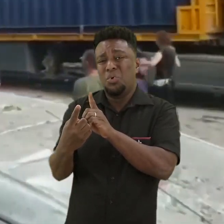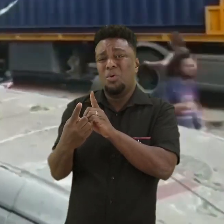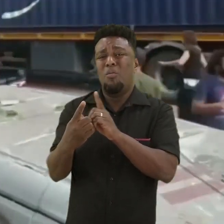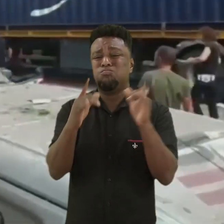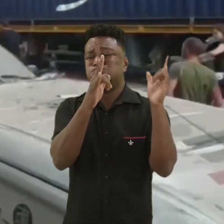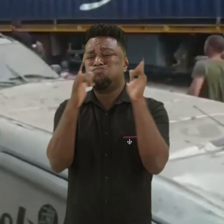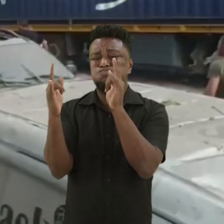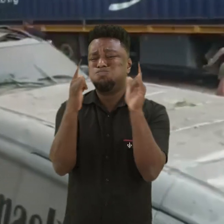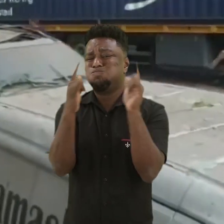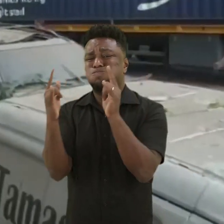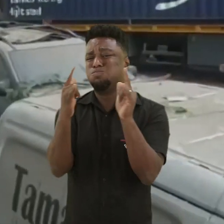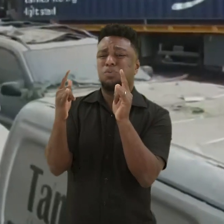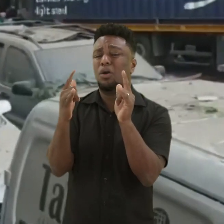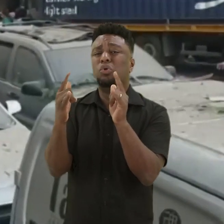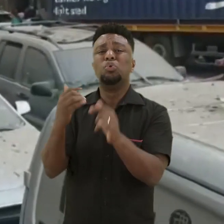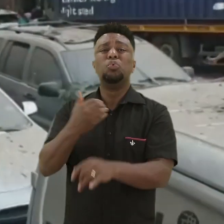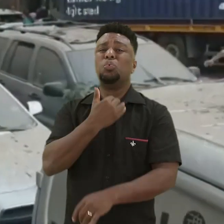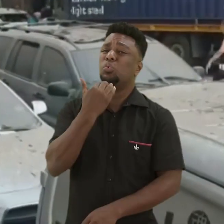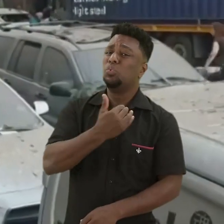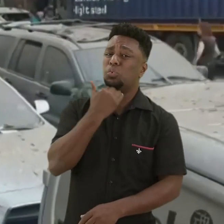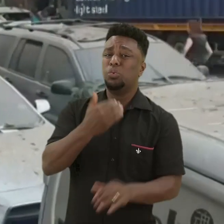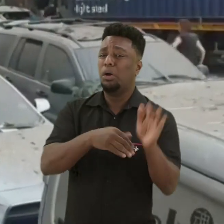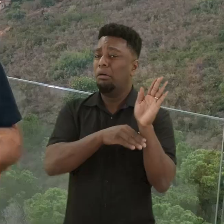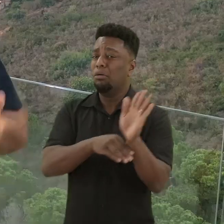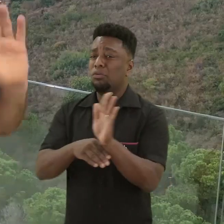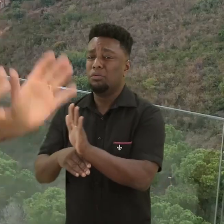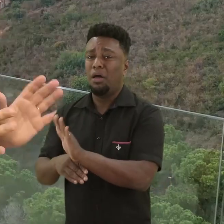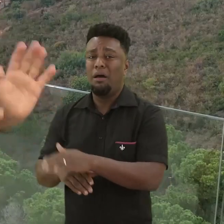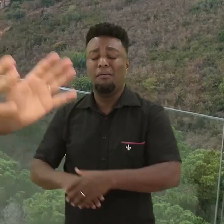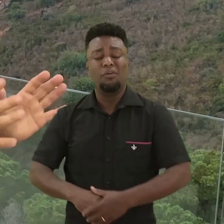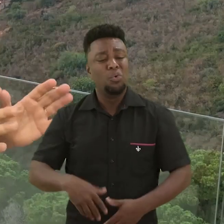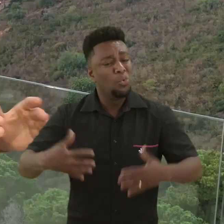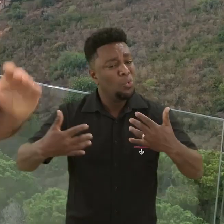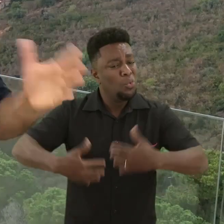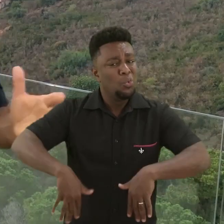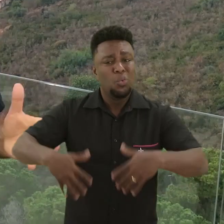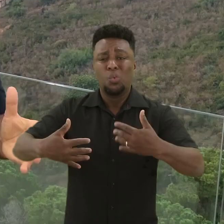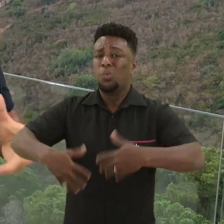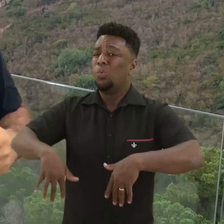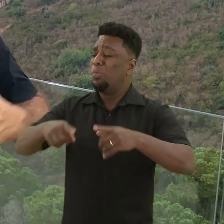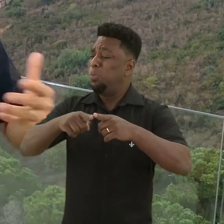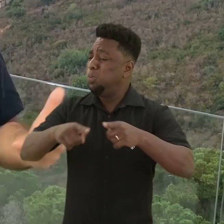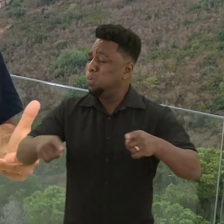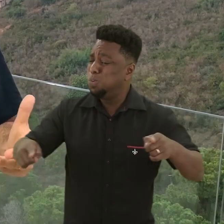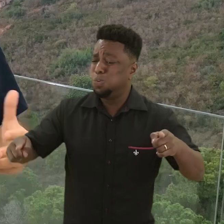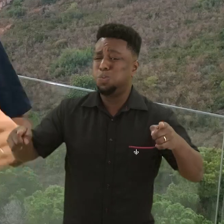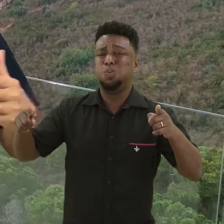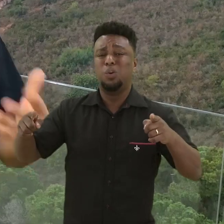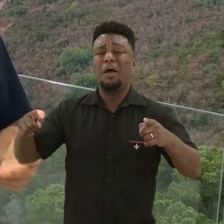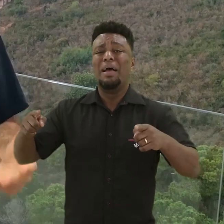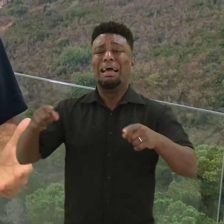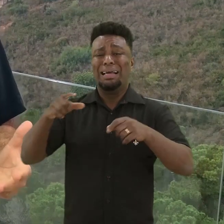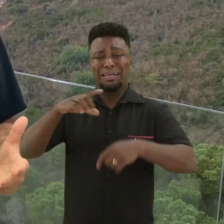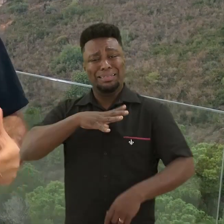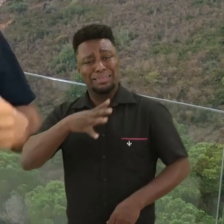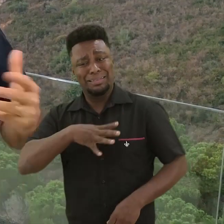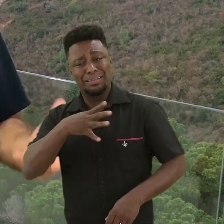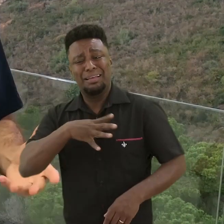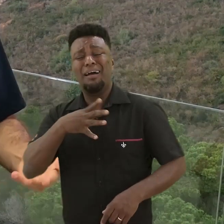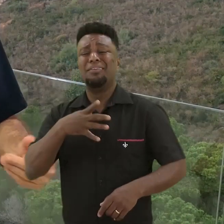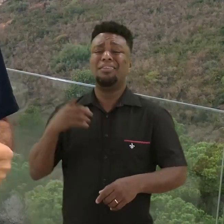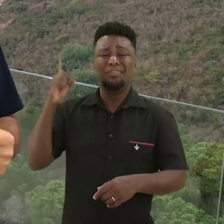estrutura impediu prestar auxílio em meio à emergência. Foi uma grande tragédia para esta cidade que já enfrenta muitas